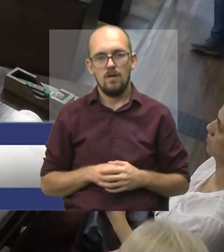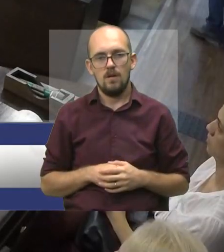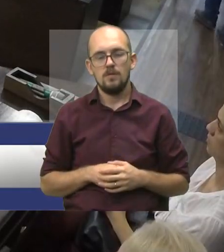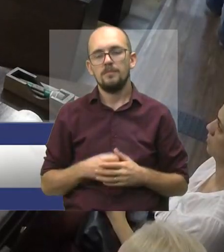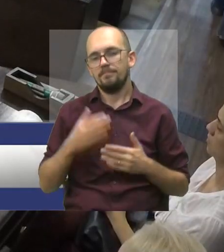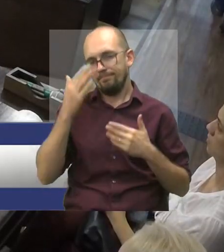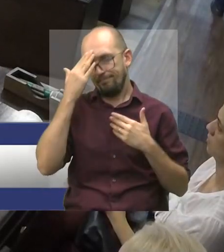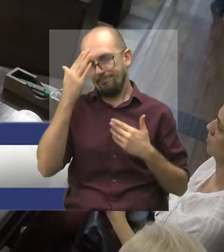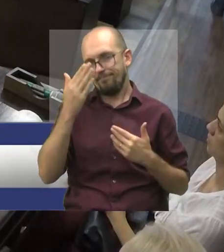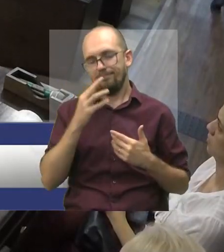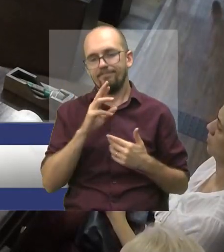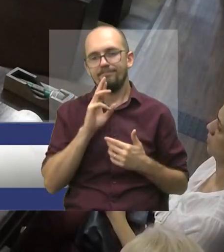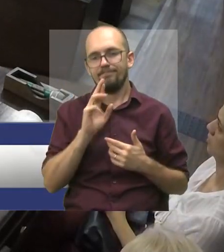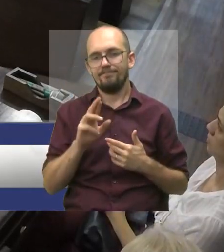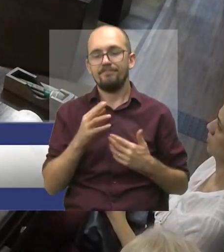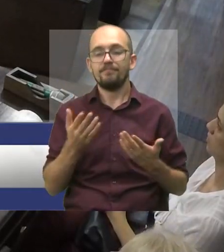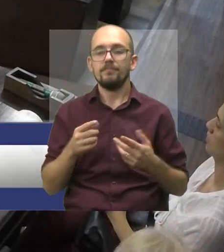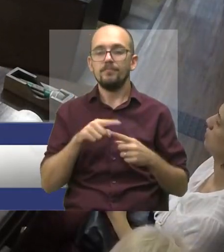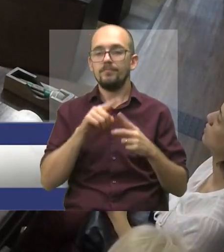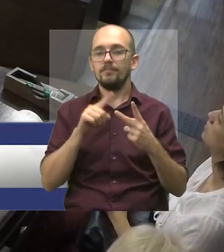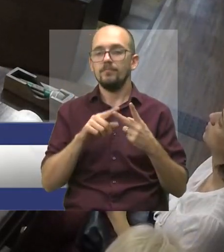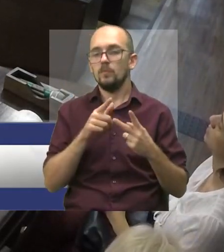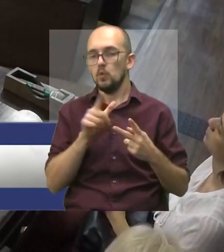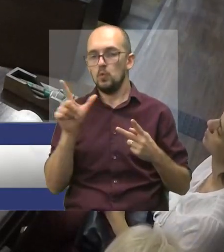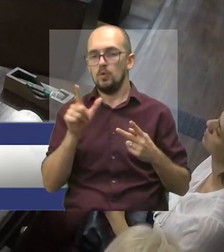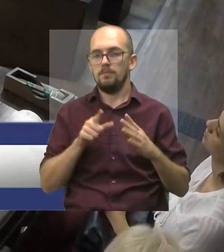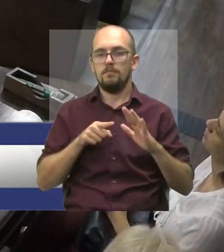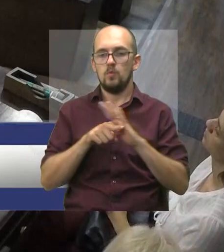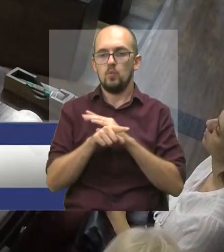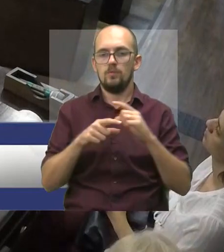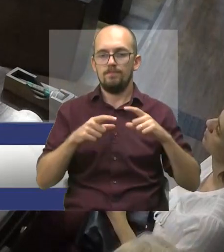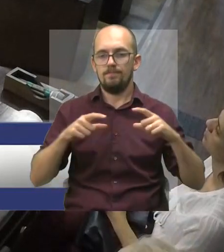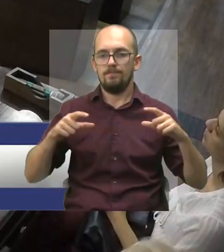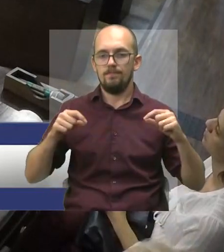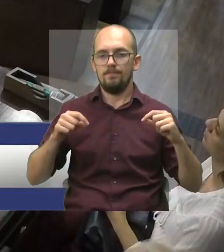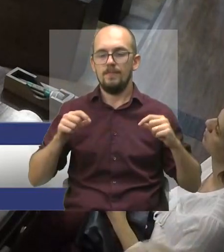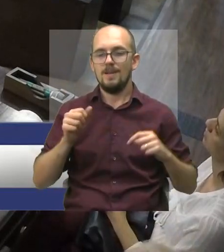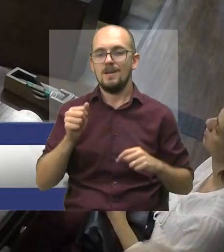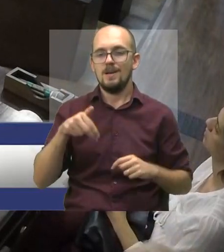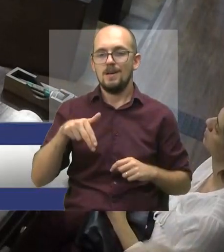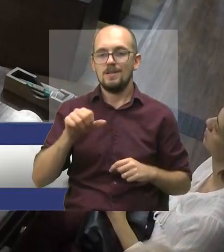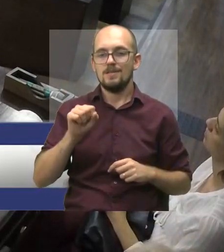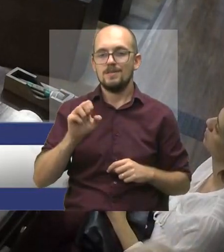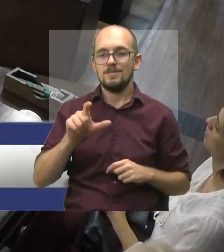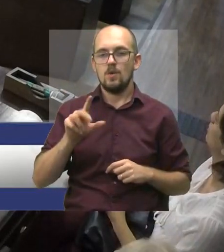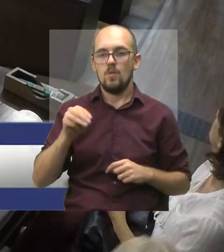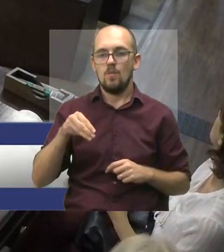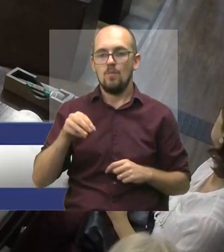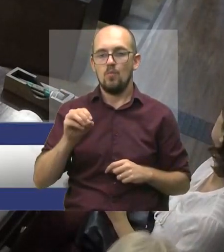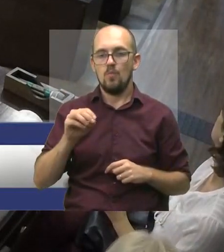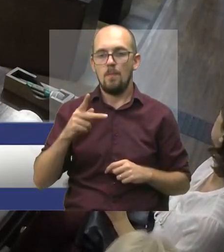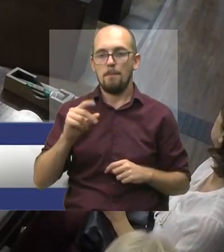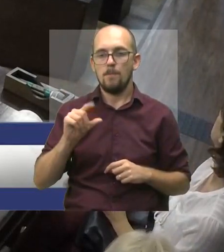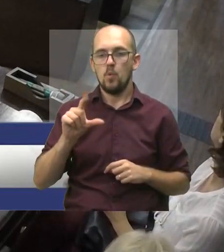pela resposta. Nós temos mais uma pergunta aqui do senhor Anselmo Polônio.